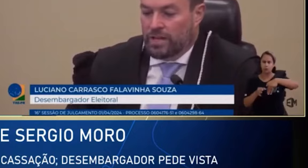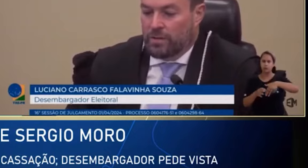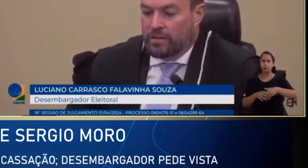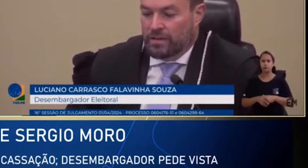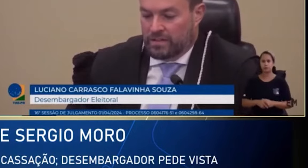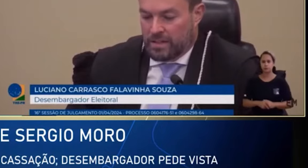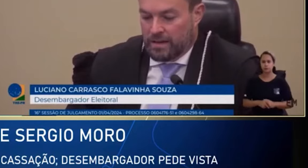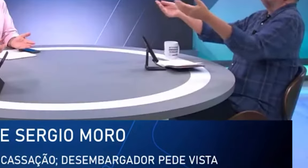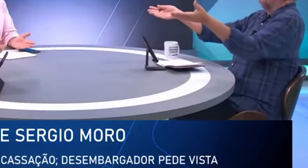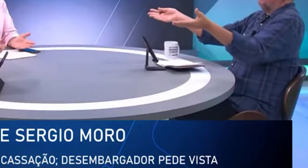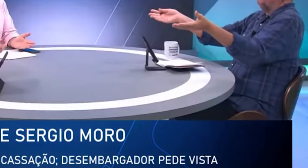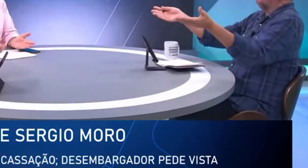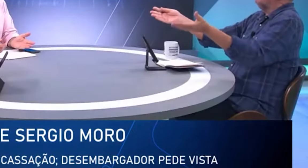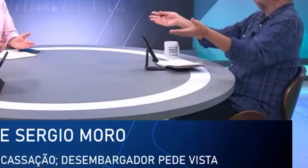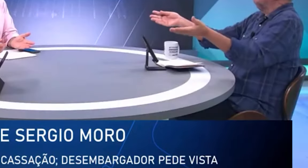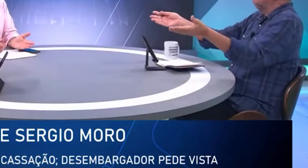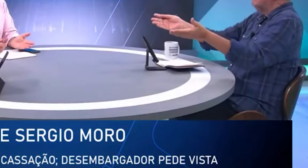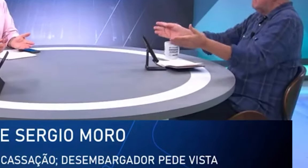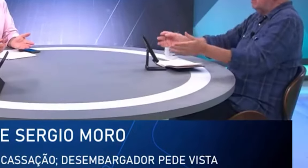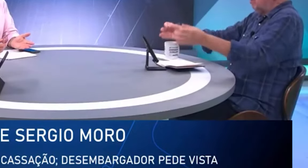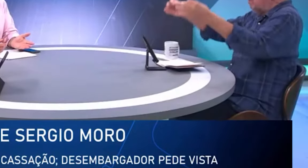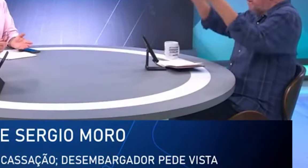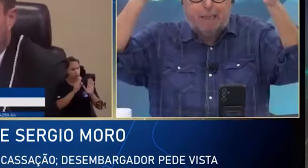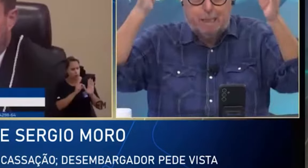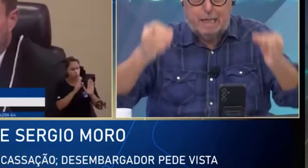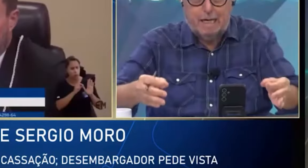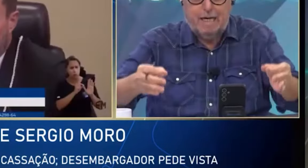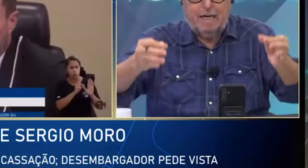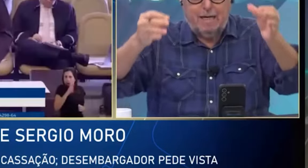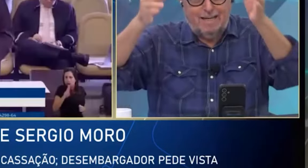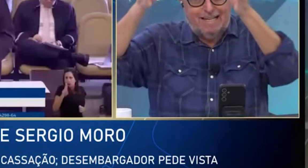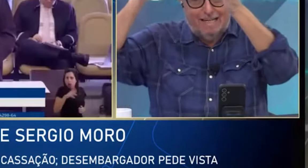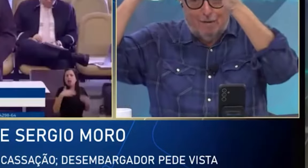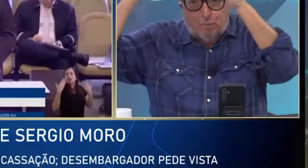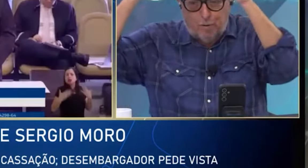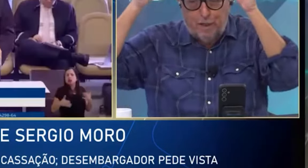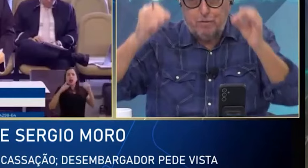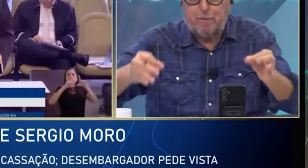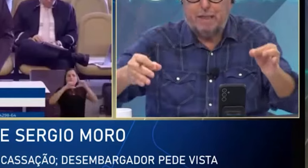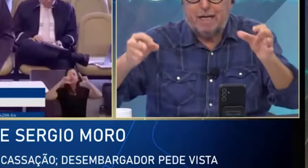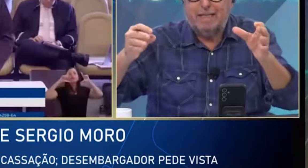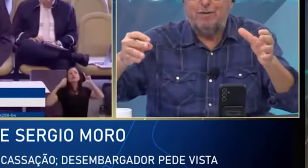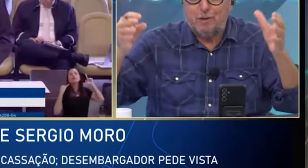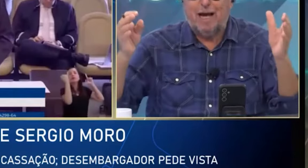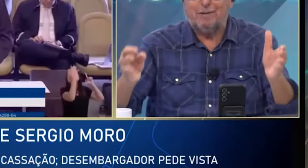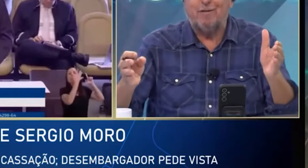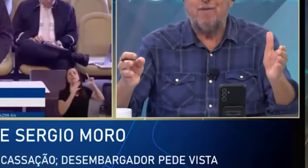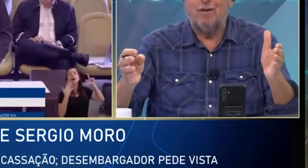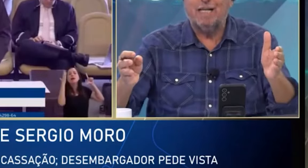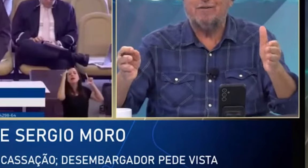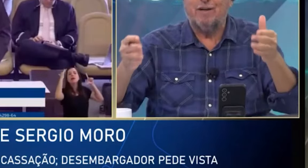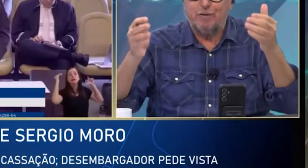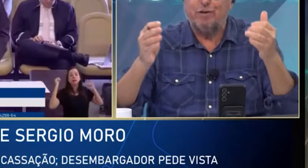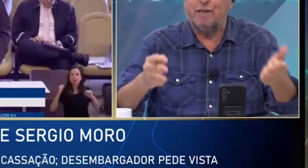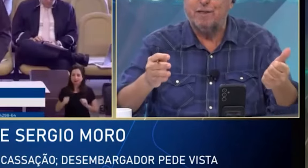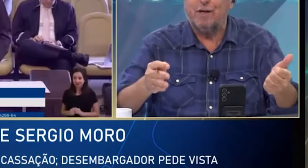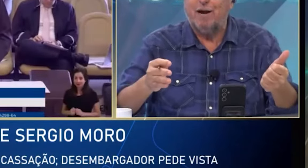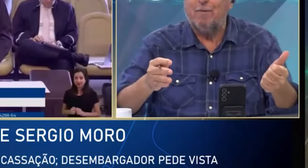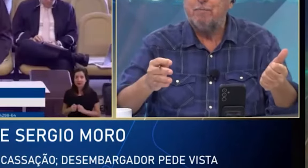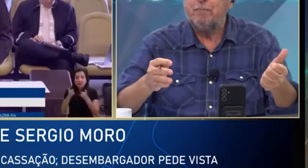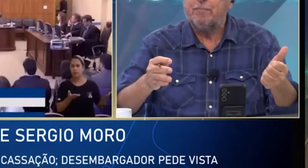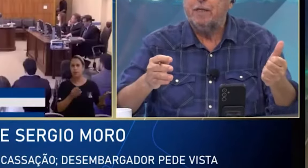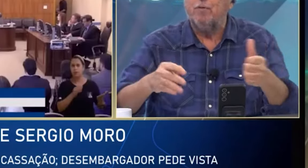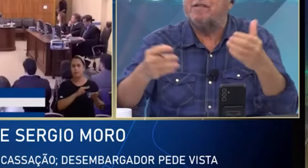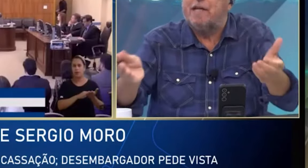ó com todo respeito ao Desembargador o PT o poder do PT aqui no Estado de São Paulo em relação à justiça